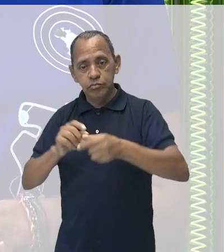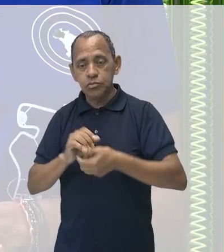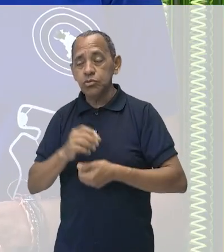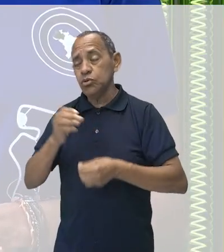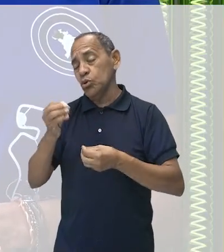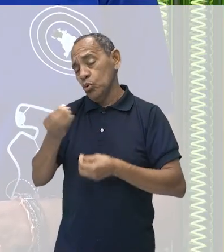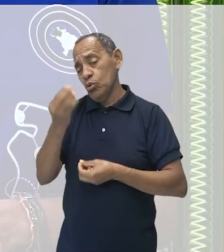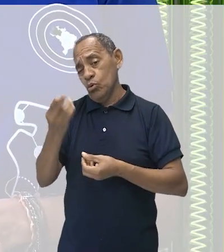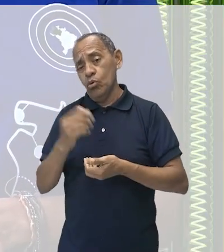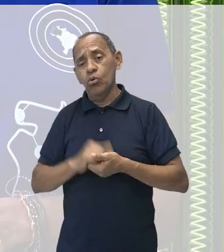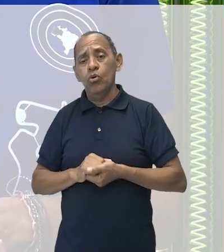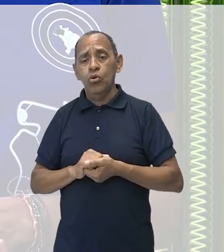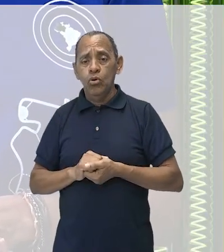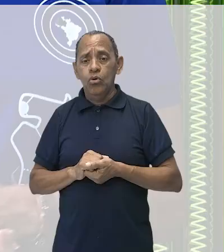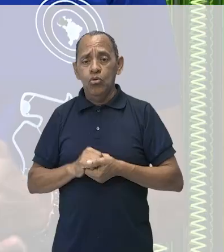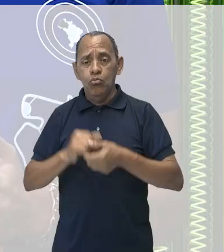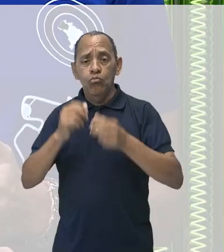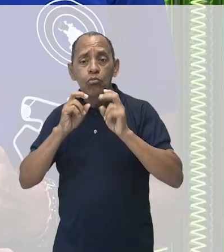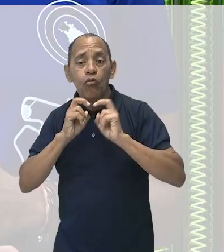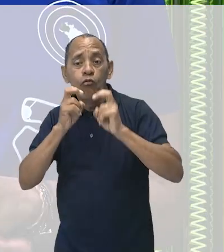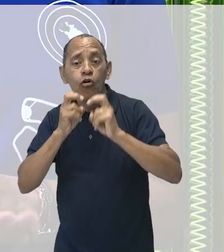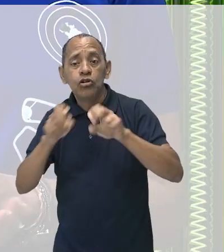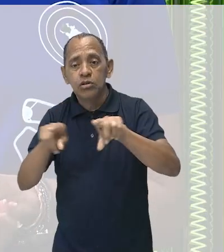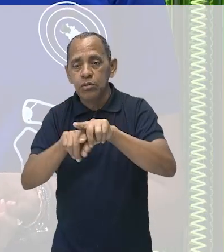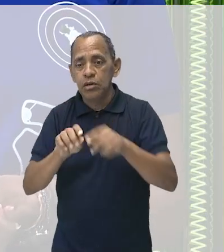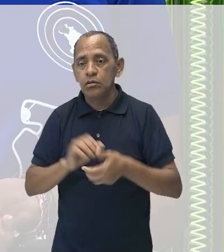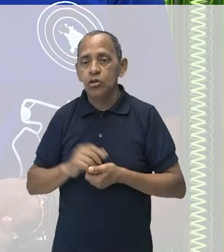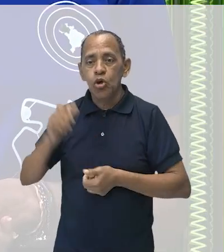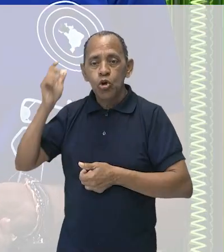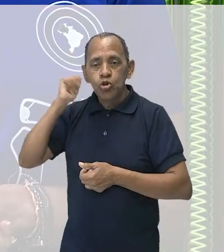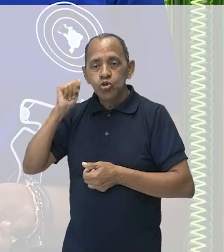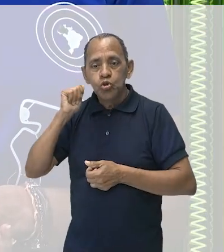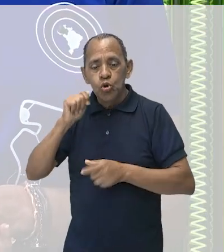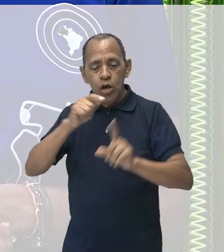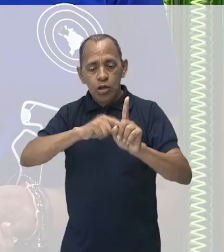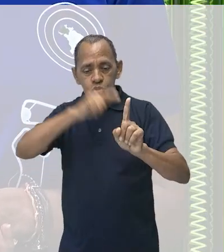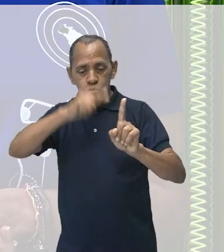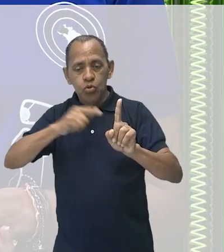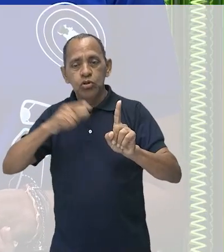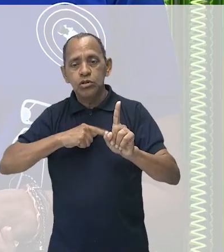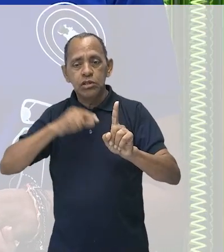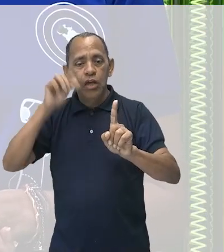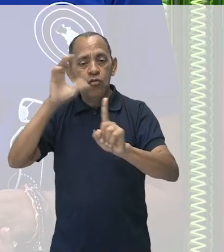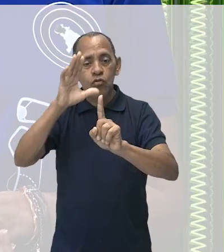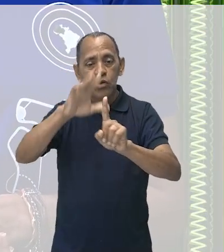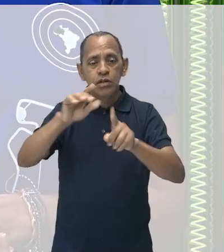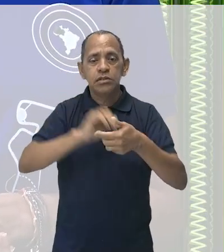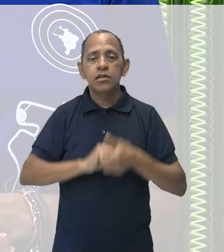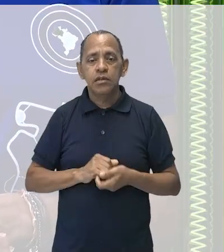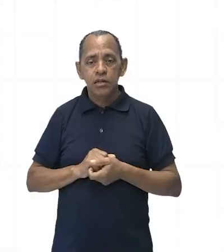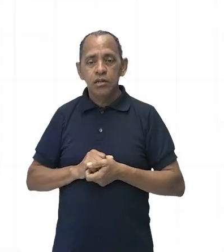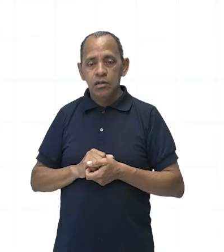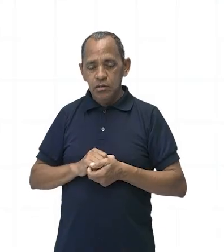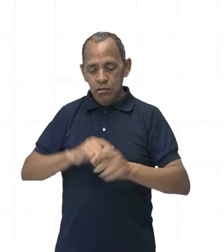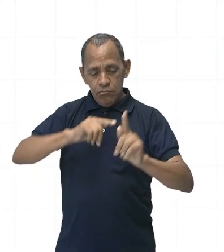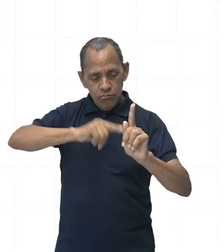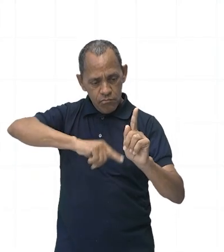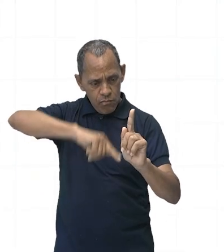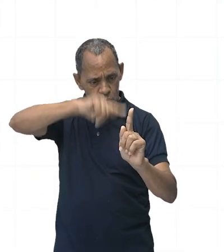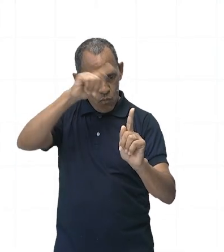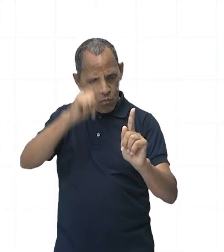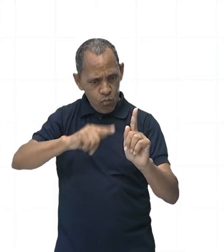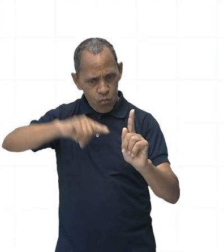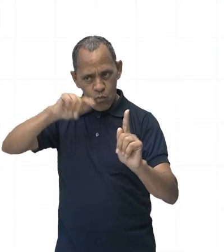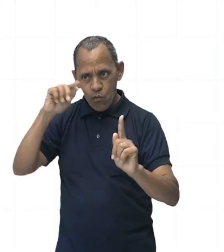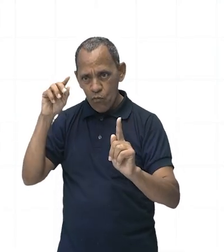voz, por exemplo. O som, as ondas, eles podem sofrer o que chamamos de fenômenos ondulatórios, que são